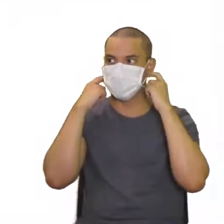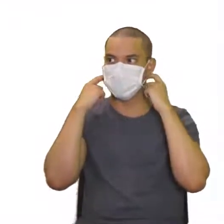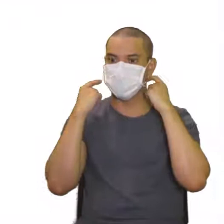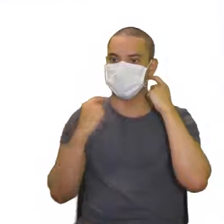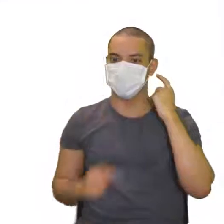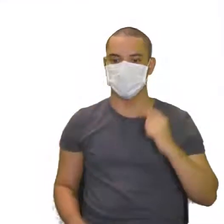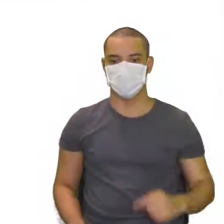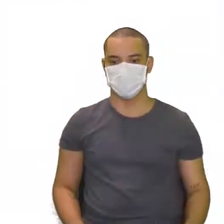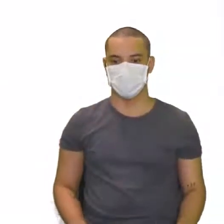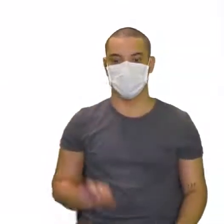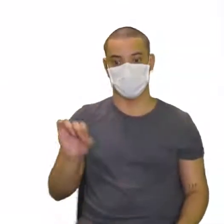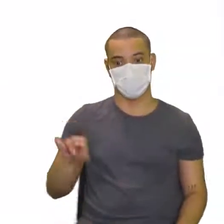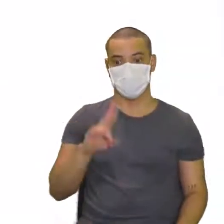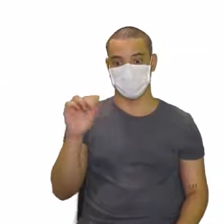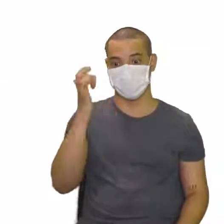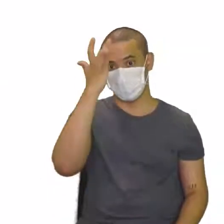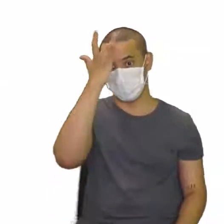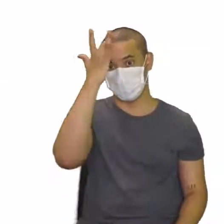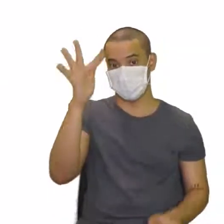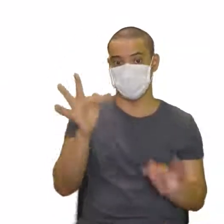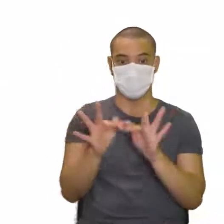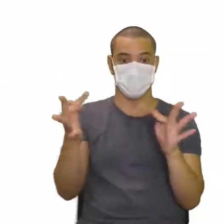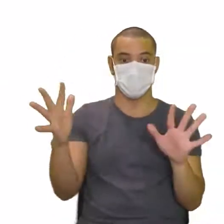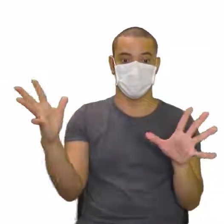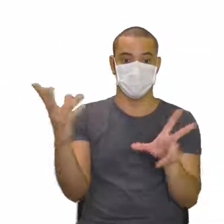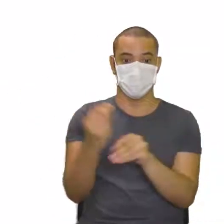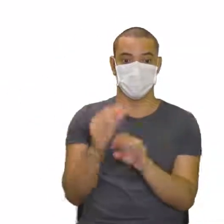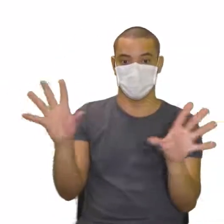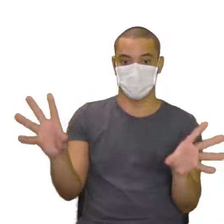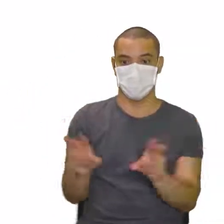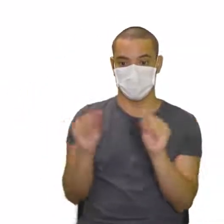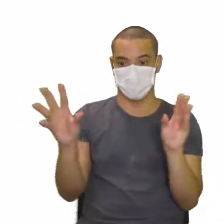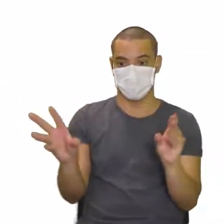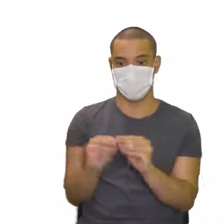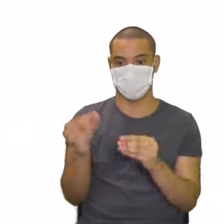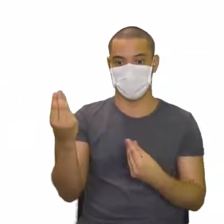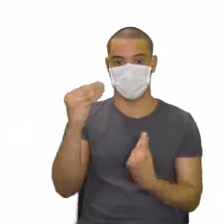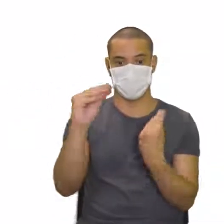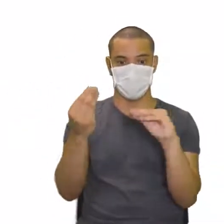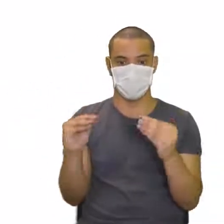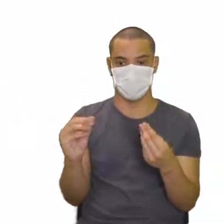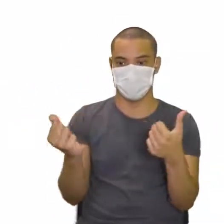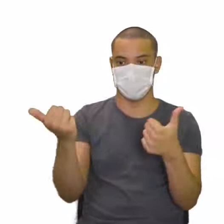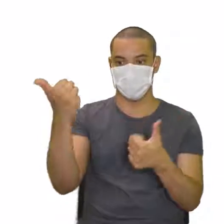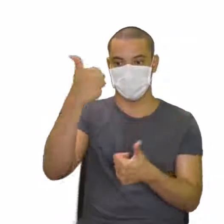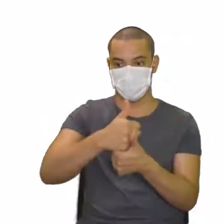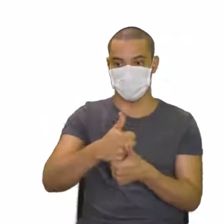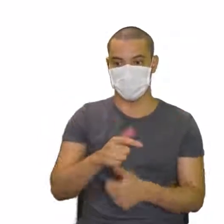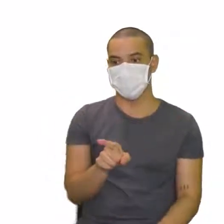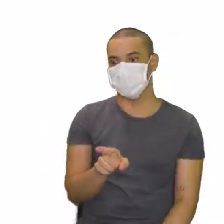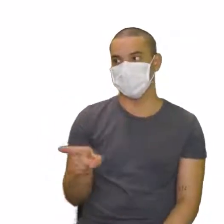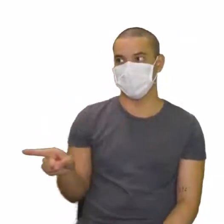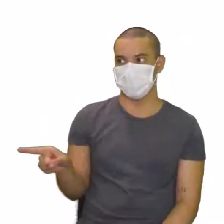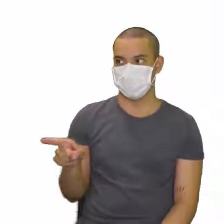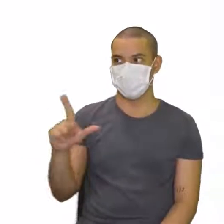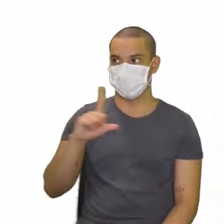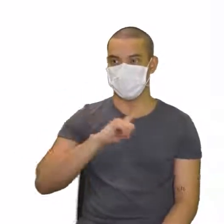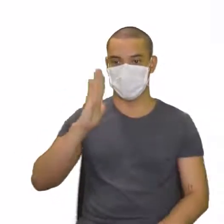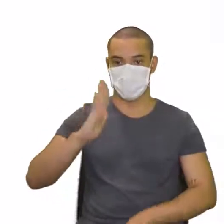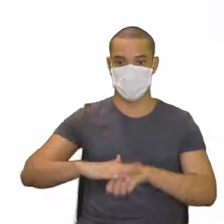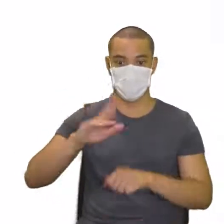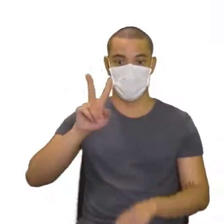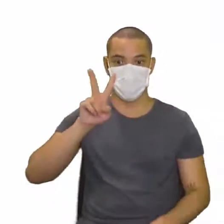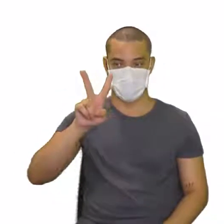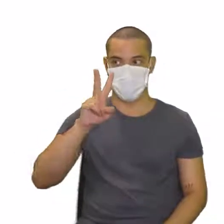Ou assim fica mais fácil também, simplificando e substituindo, ok? Isso aí é quando você tem 2 condutores e você